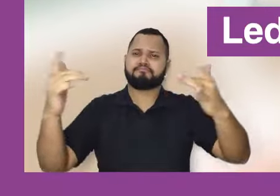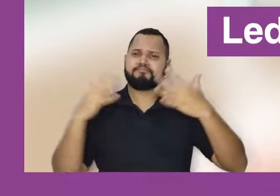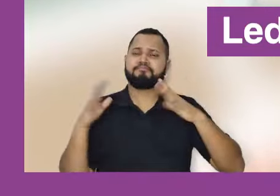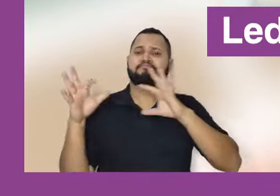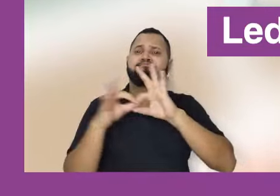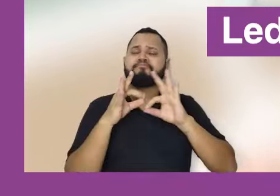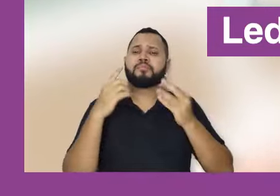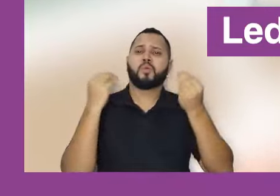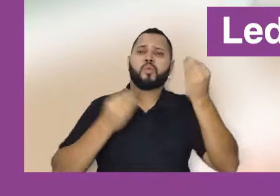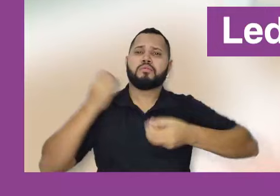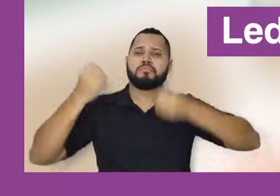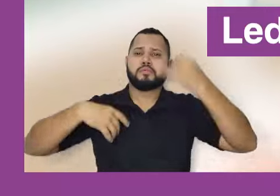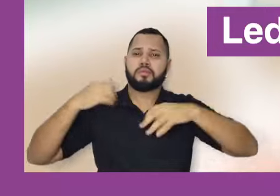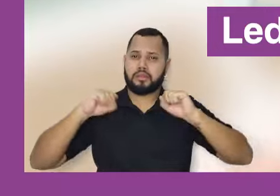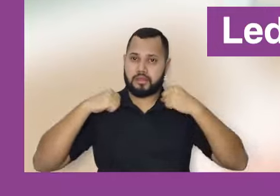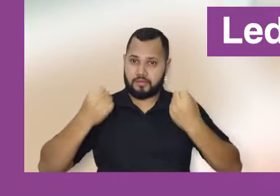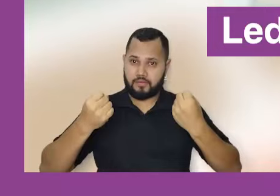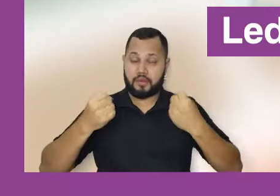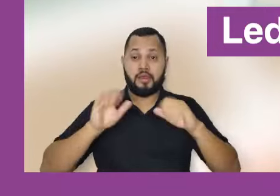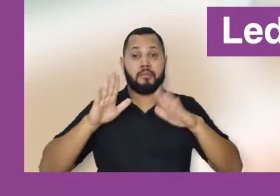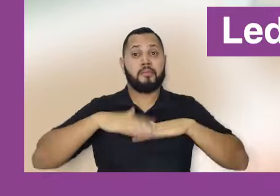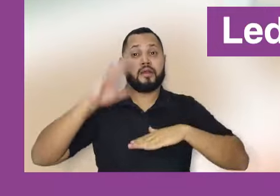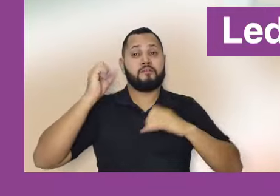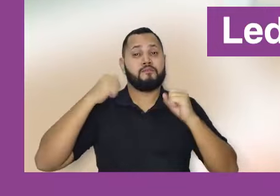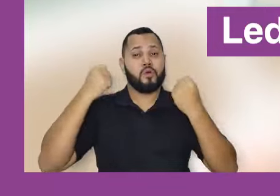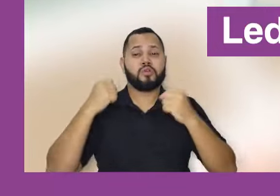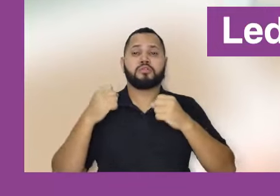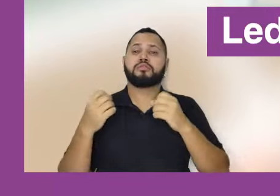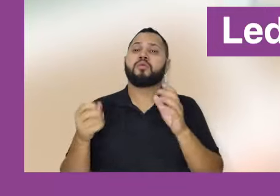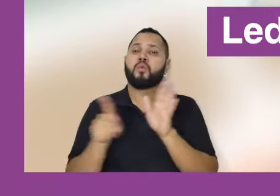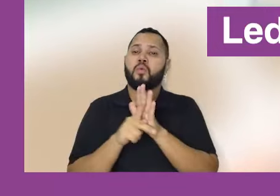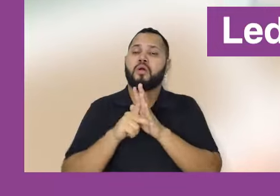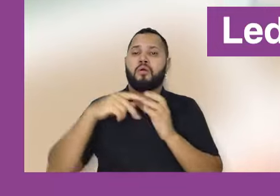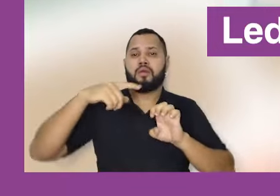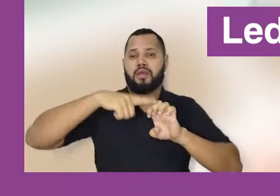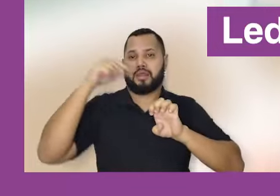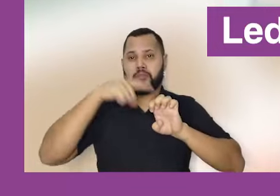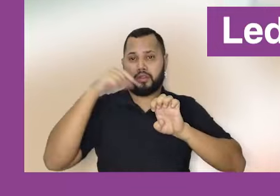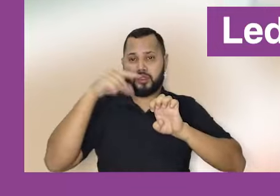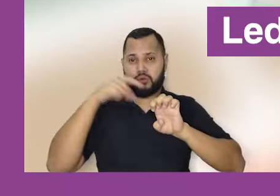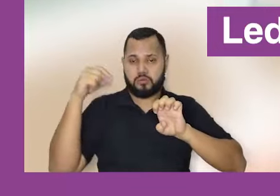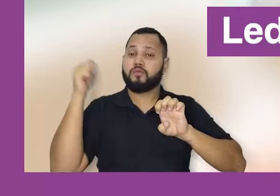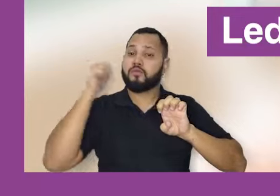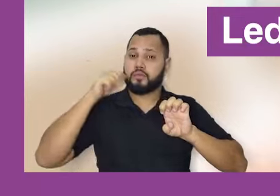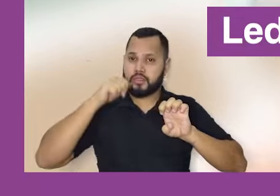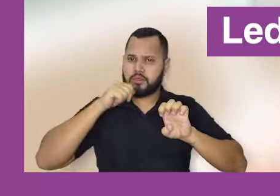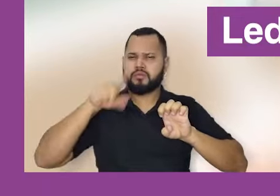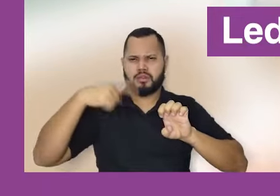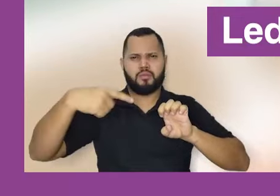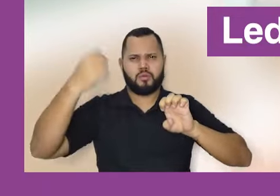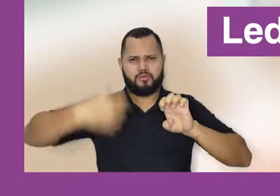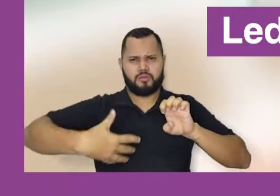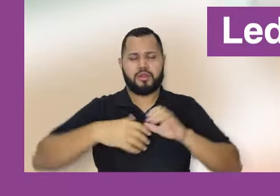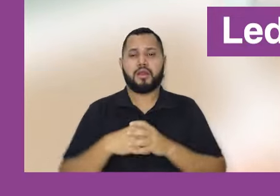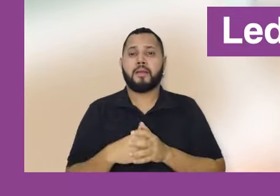e o que a gente trabalha mais forte é o empreendedorismo feminino depois eu vou falar um pouco mais sobre